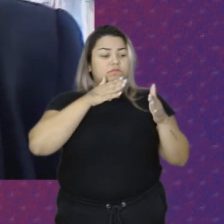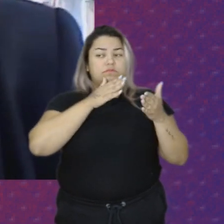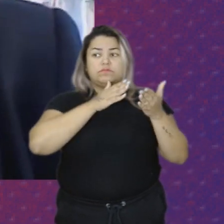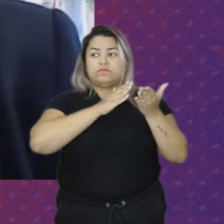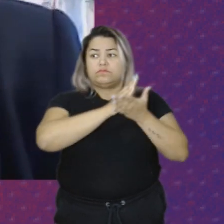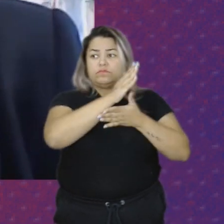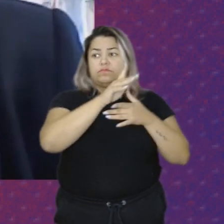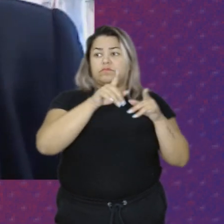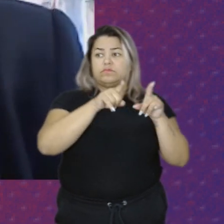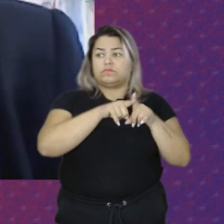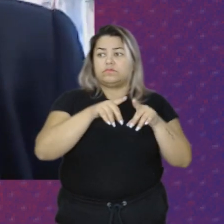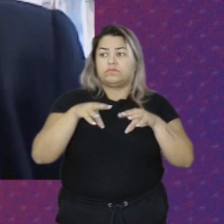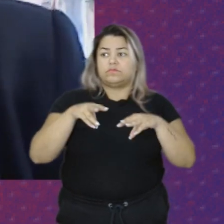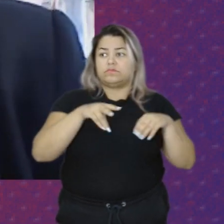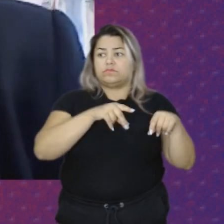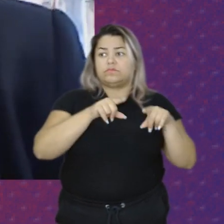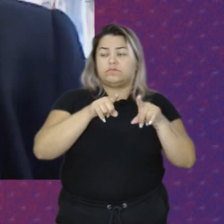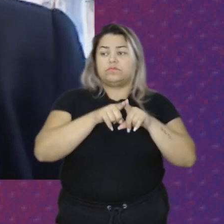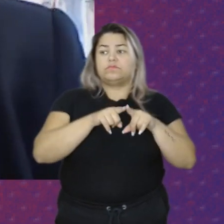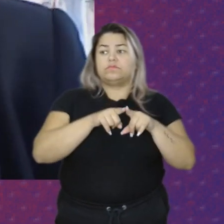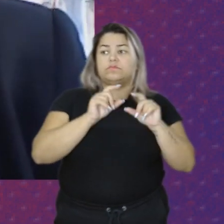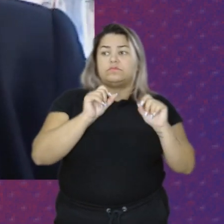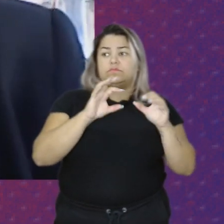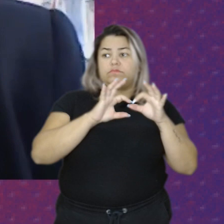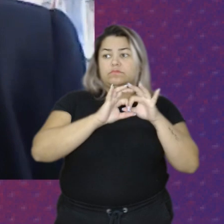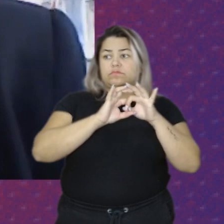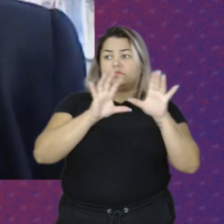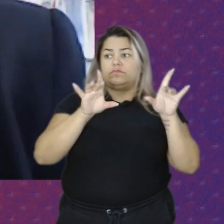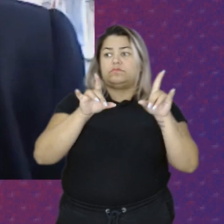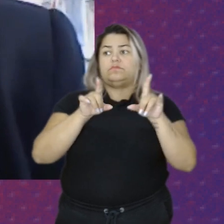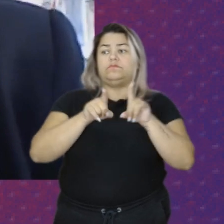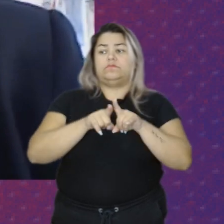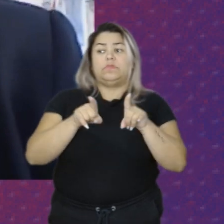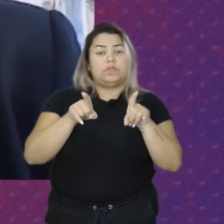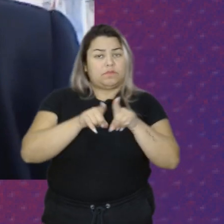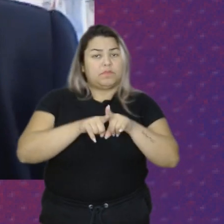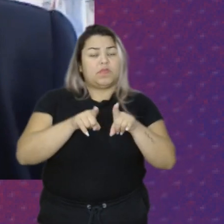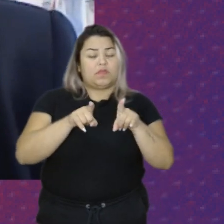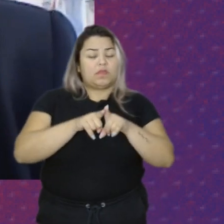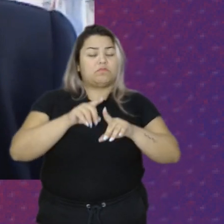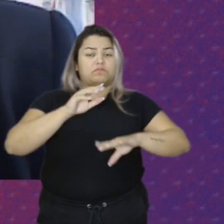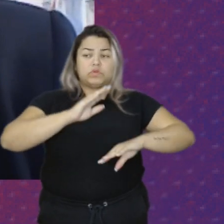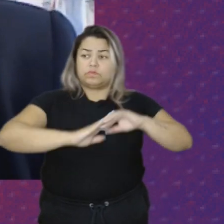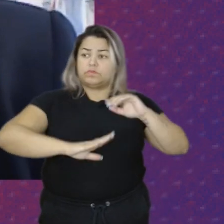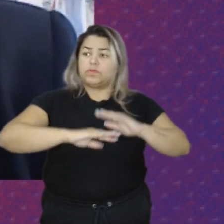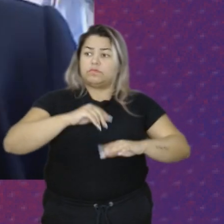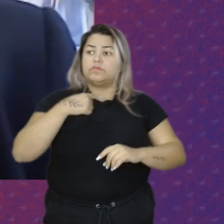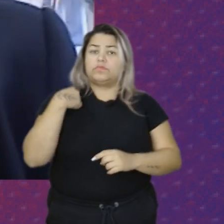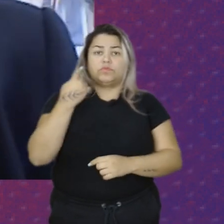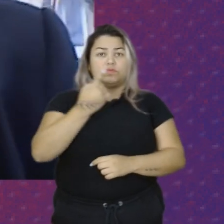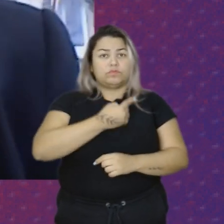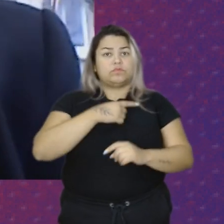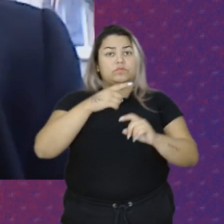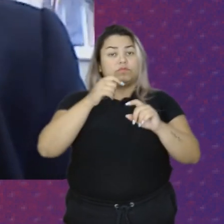terra é um dos meios dessa libertação e dessa autonomia de nós, mulheres rurais. Então, esse problema